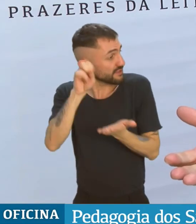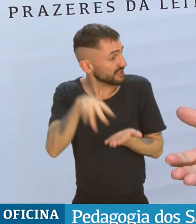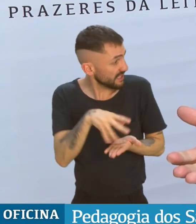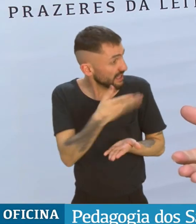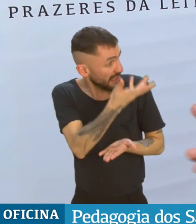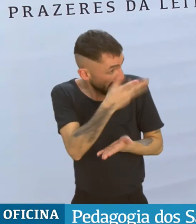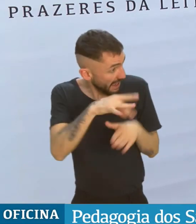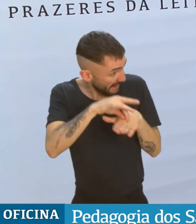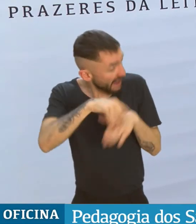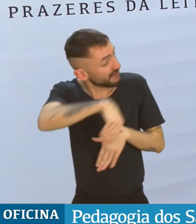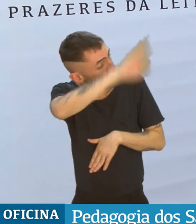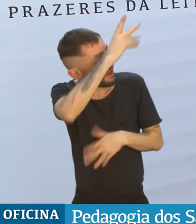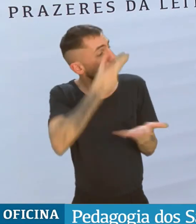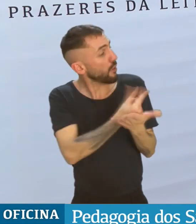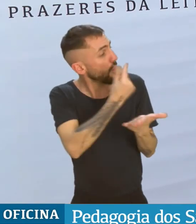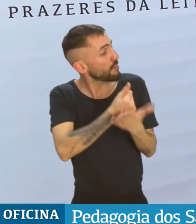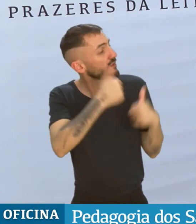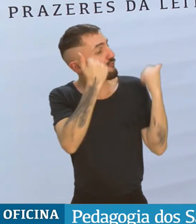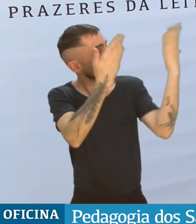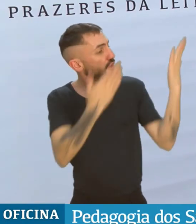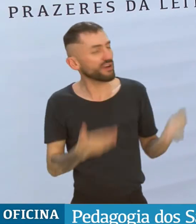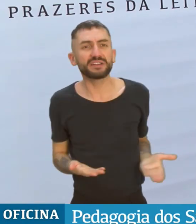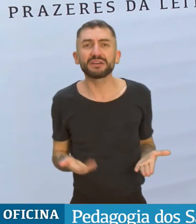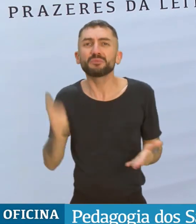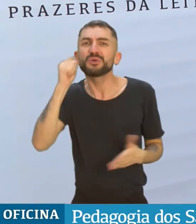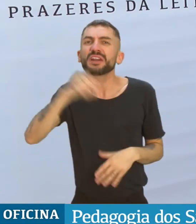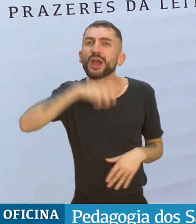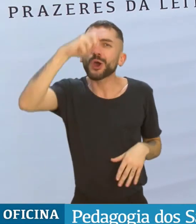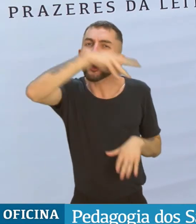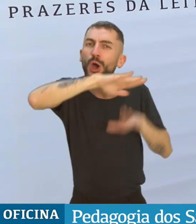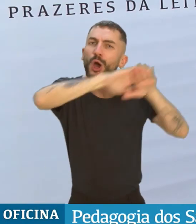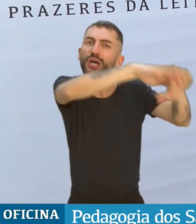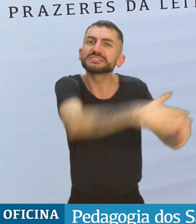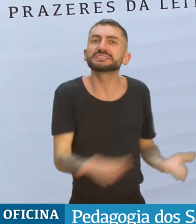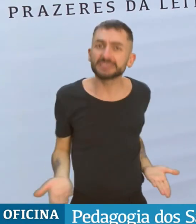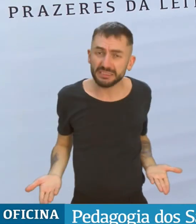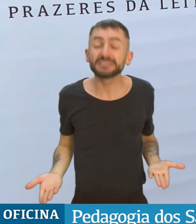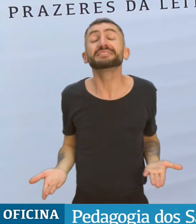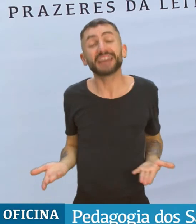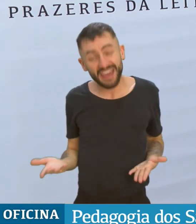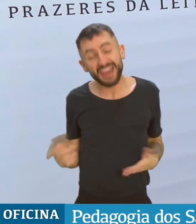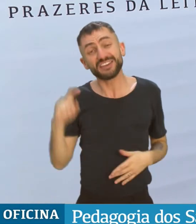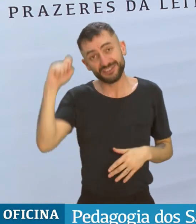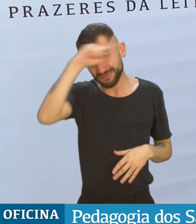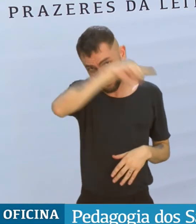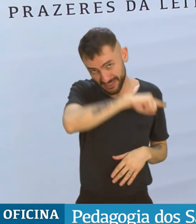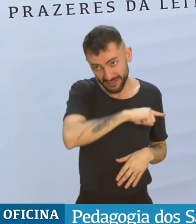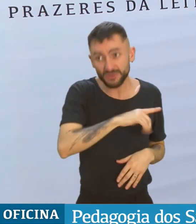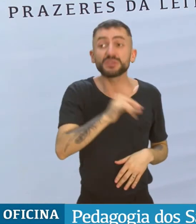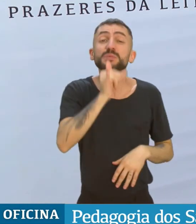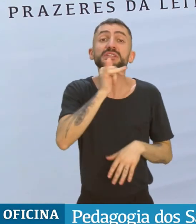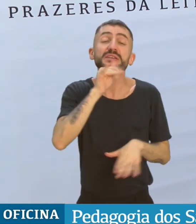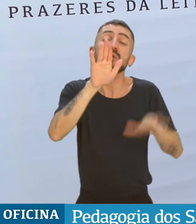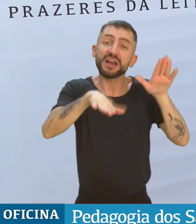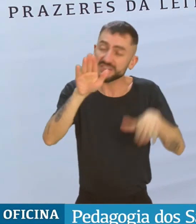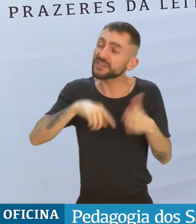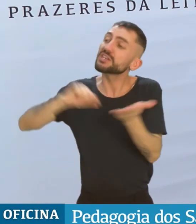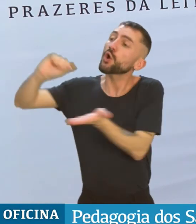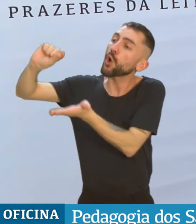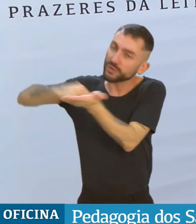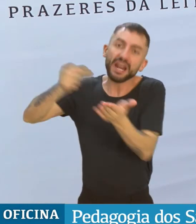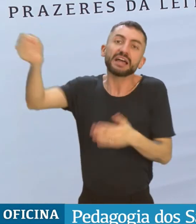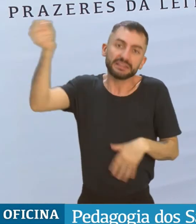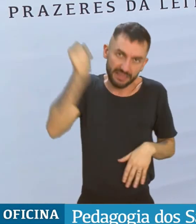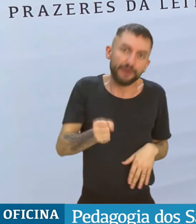açougue. Então é complicado. Eu acho que é muito interessante ter pessoas que de repente têm um perfil periférico, mas eu acho que mais do que o